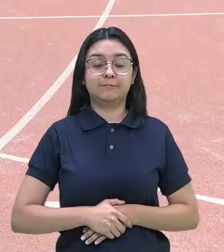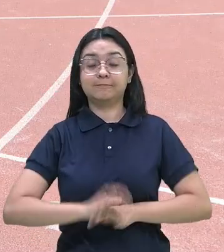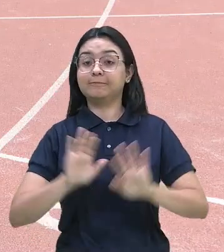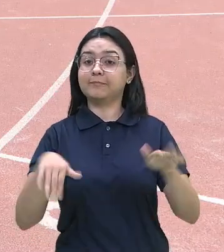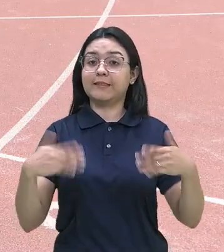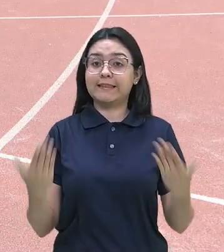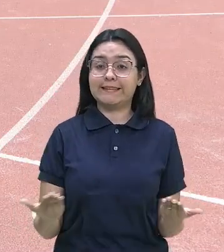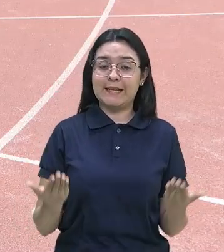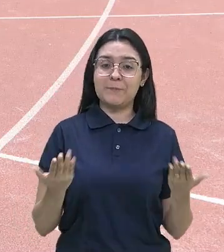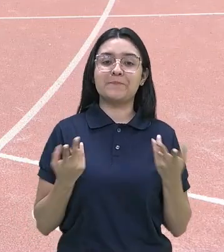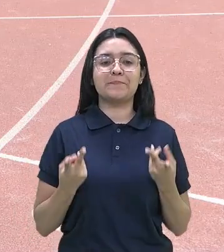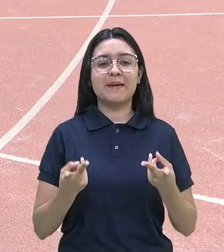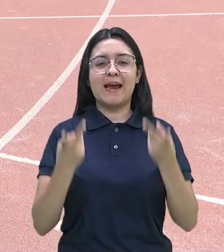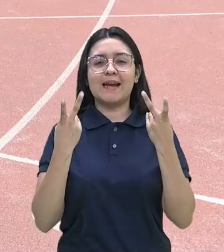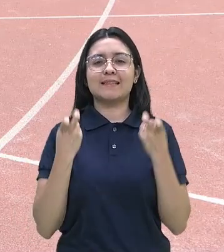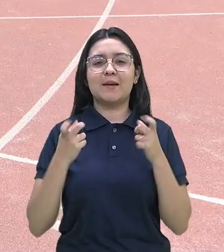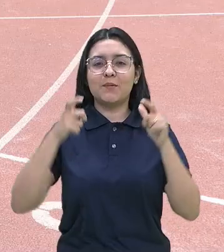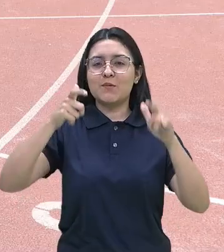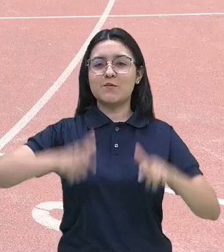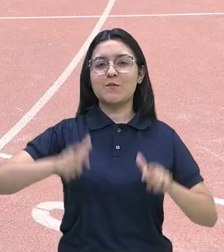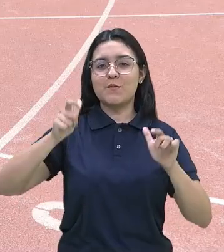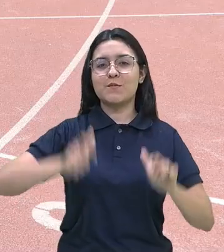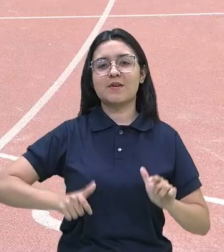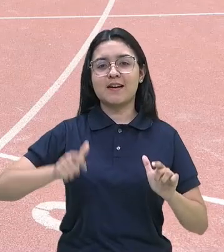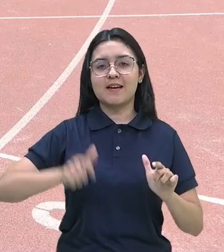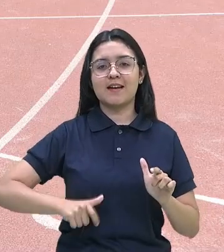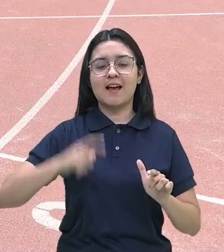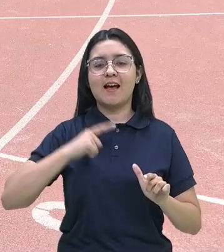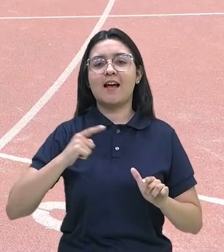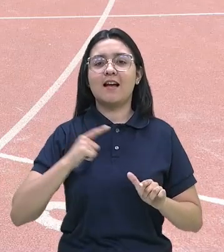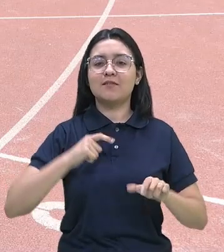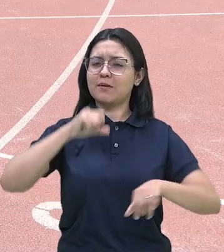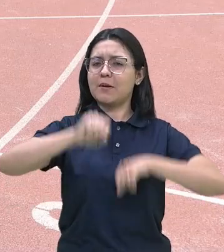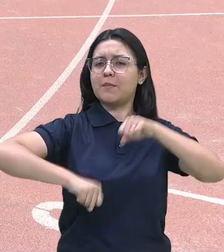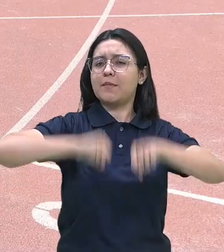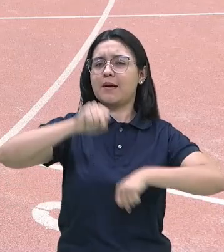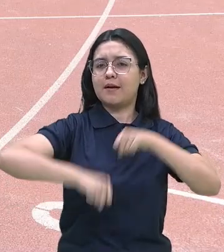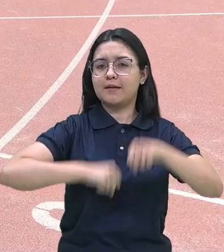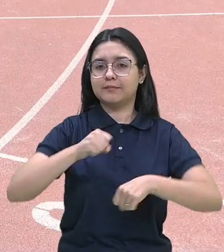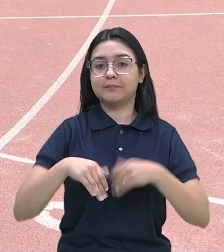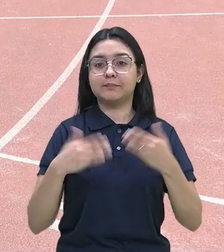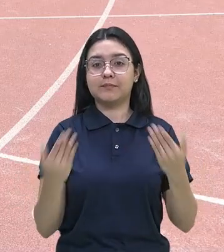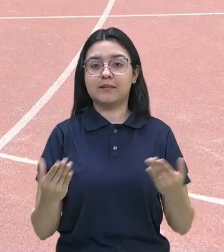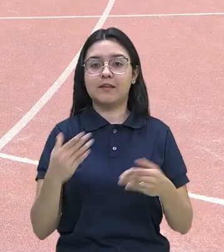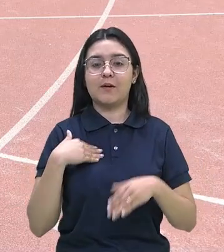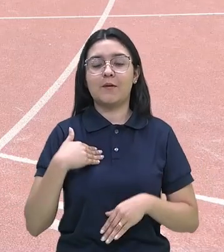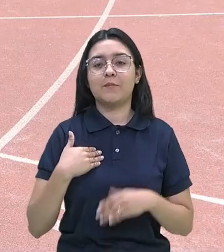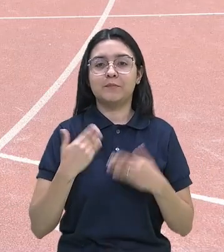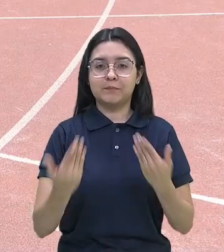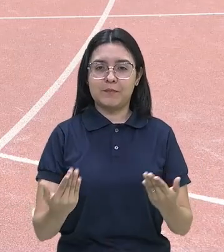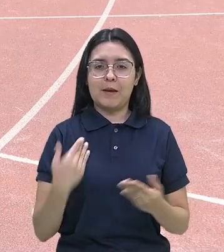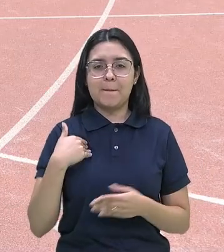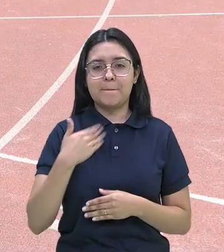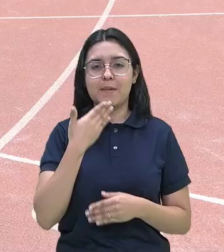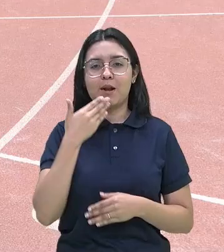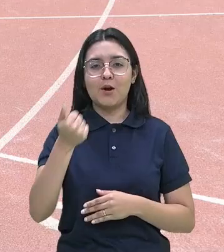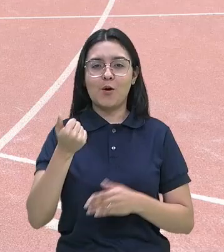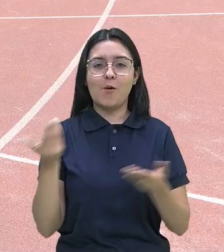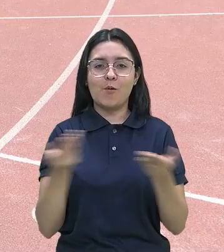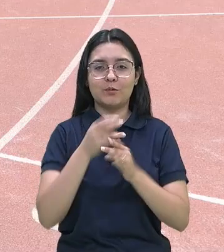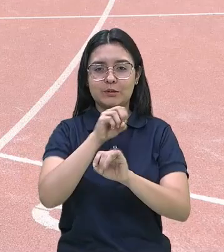Então, pessoal, olha, eu estou aqui numa pista de atletismo e é melhor, em vez de correr, é melhor eu dar essa aula aqui para